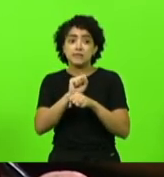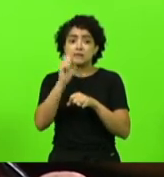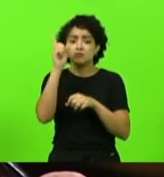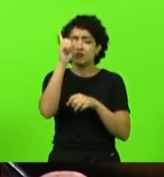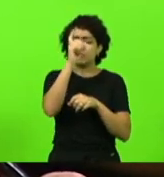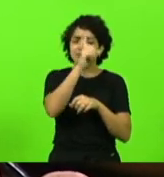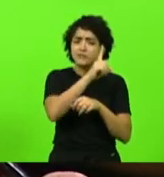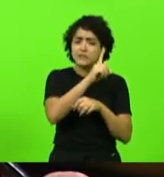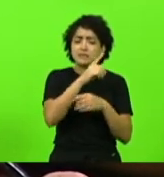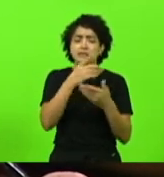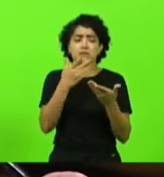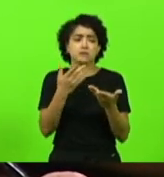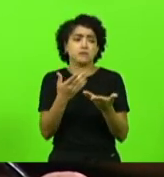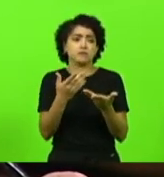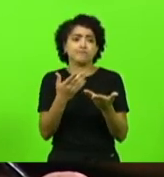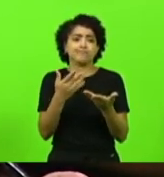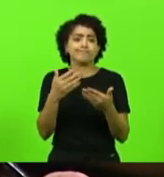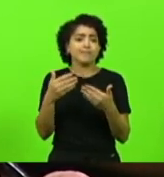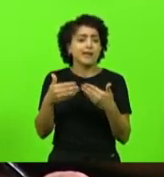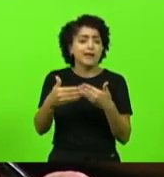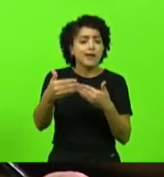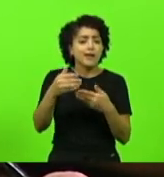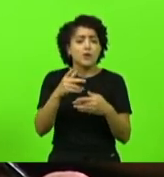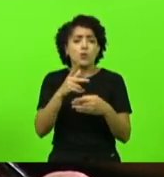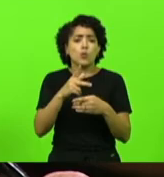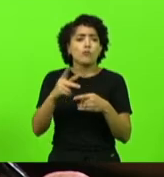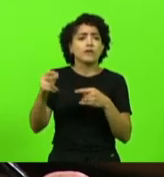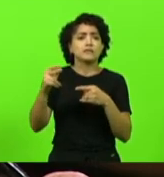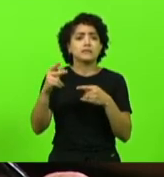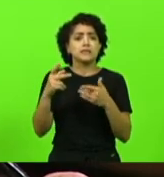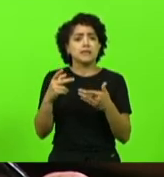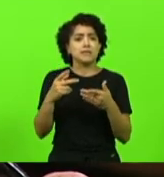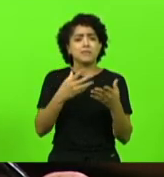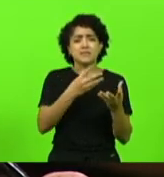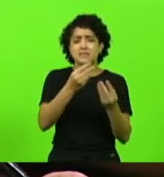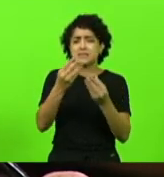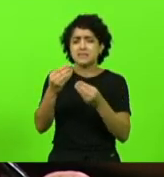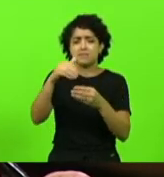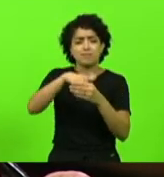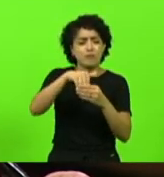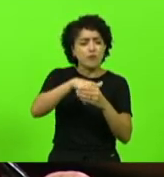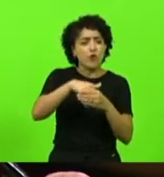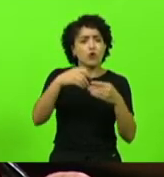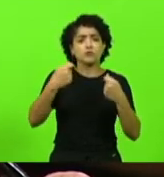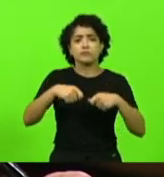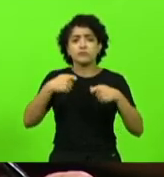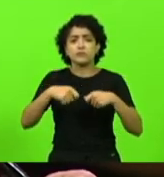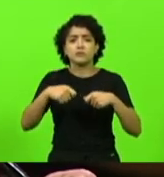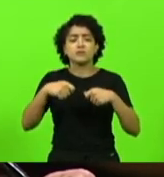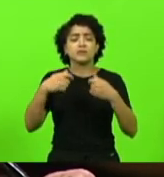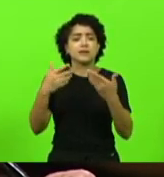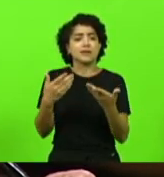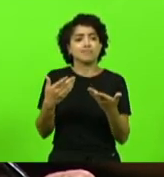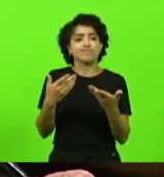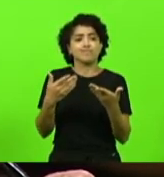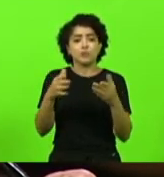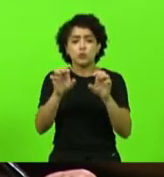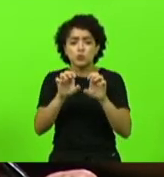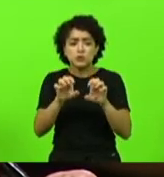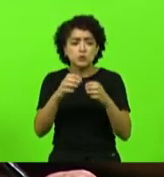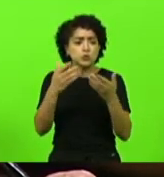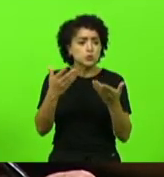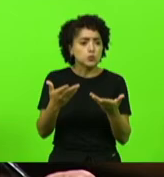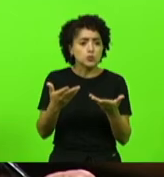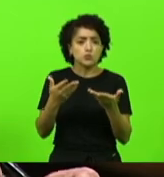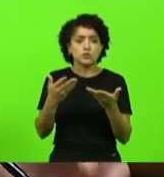decepcionar a senhora, é muito difícil chegar lá, são necessários muitos votos, eu sou pequeno, não tenho estrutura para isso, e todos